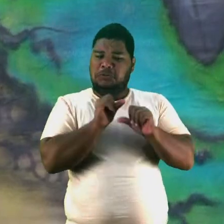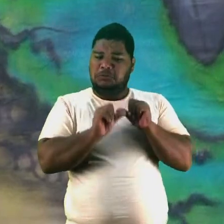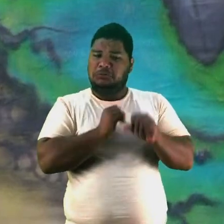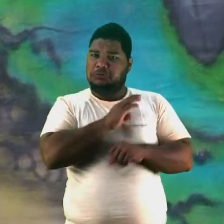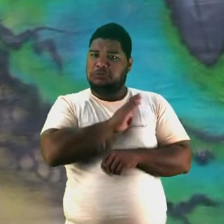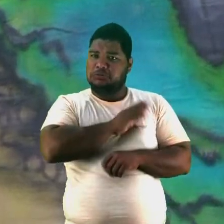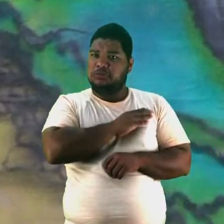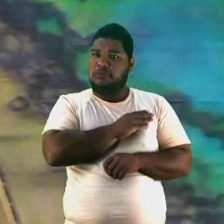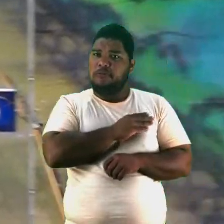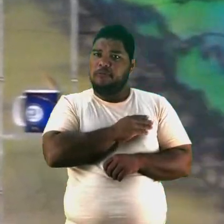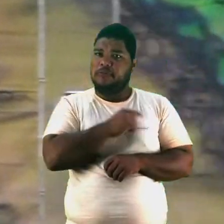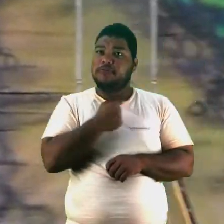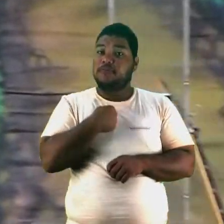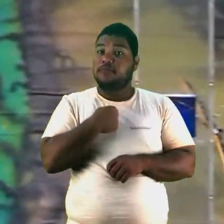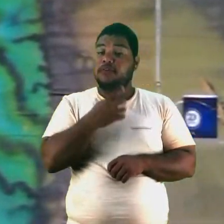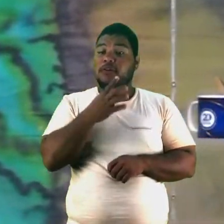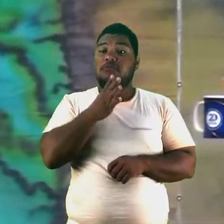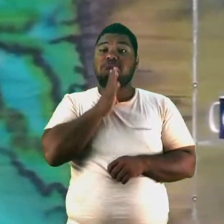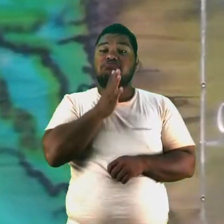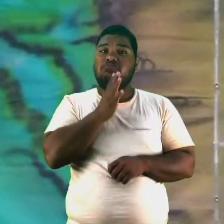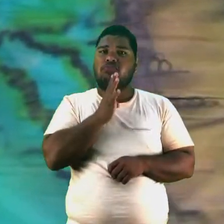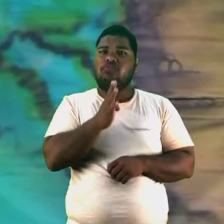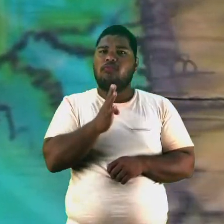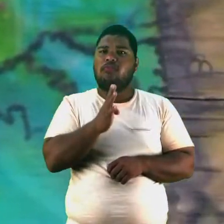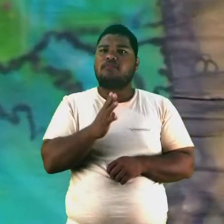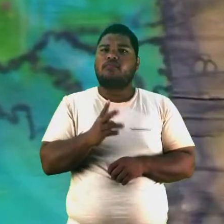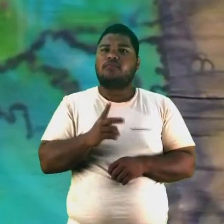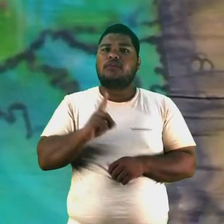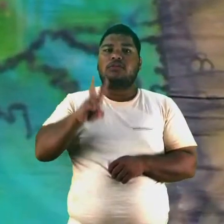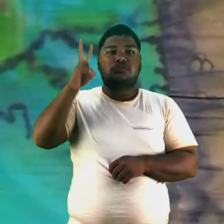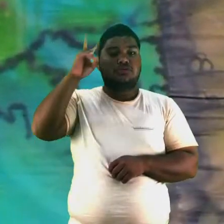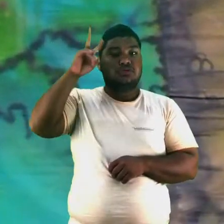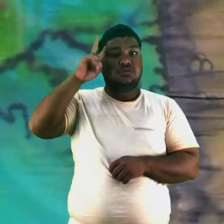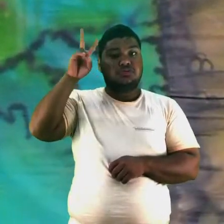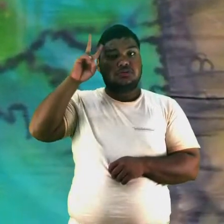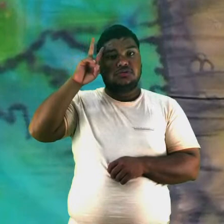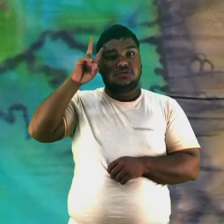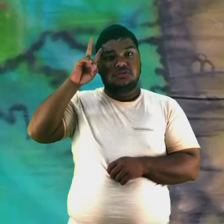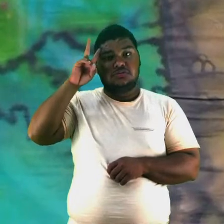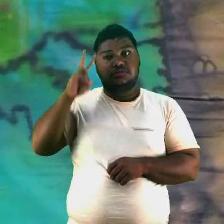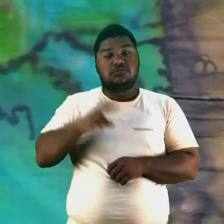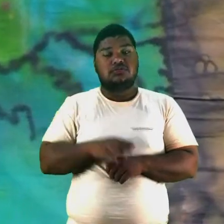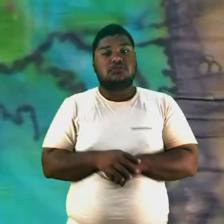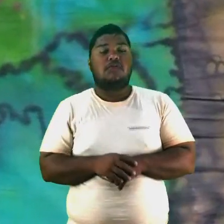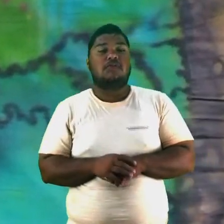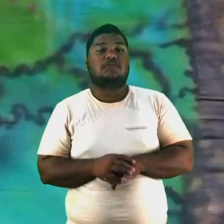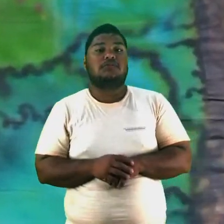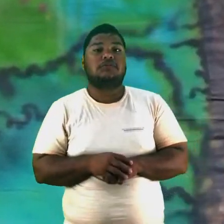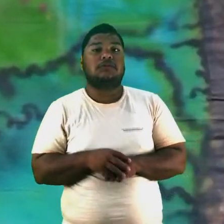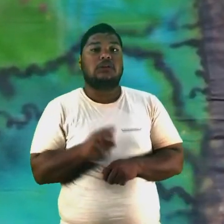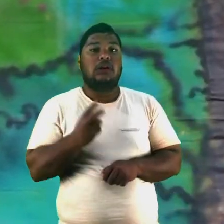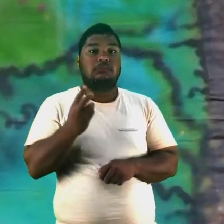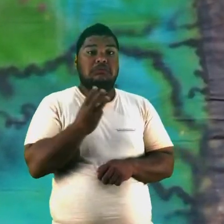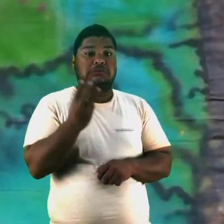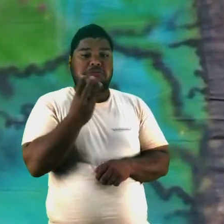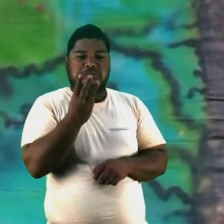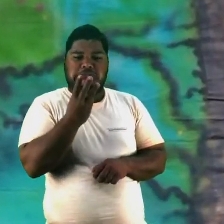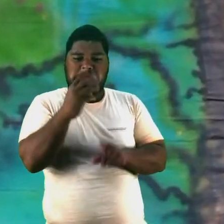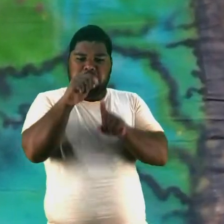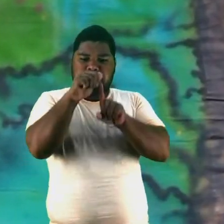Eu já o conhecia toda vez que quando dava uma segunda-feira. Isso acontecia, pelo menos assim, a cada 3 meses acontecia